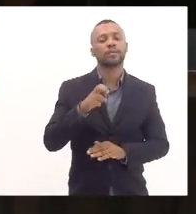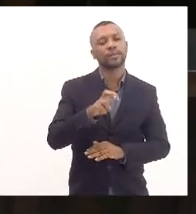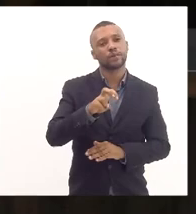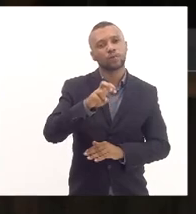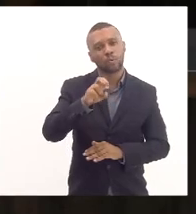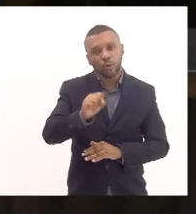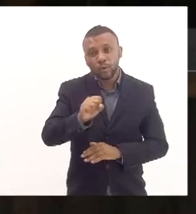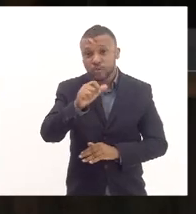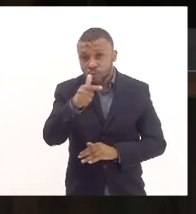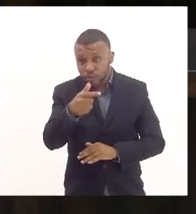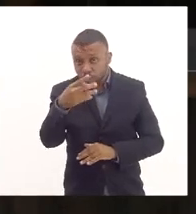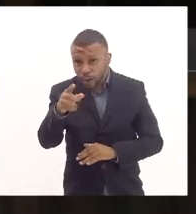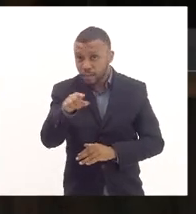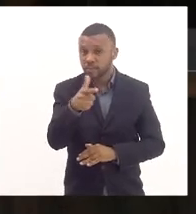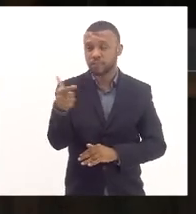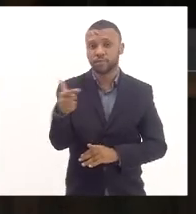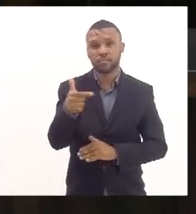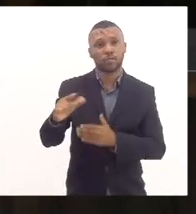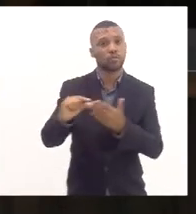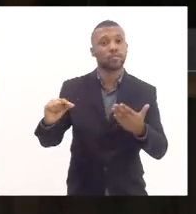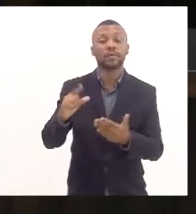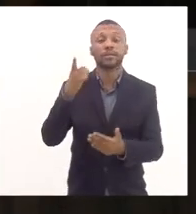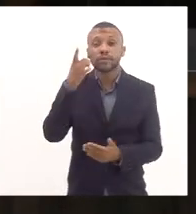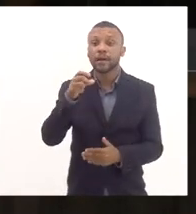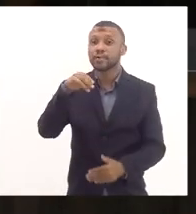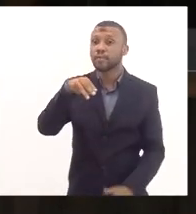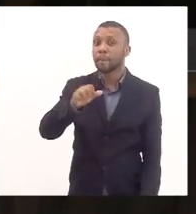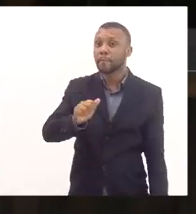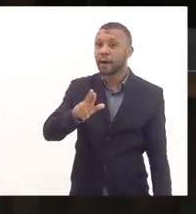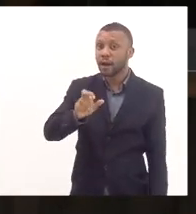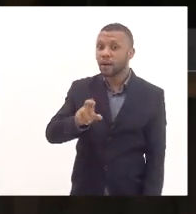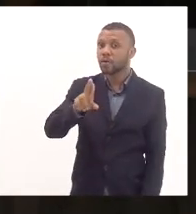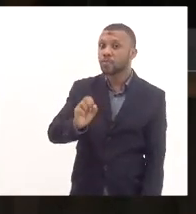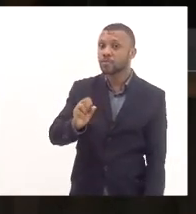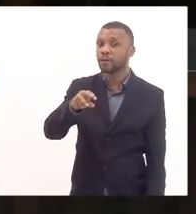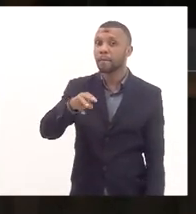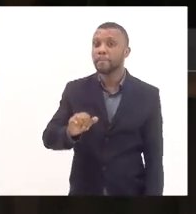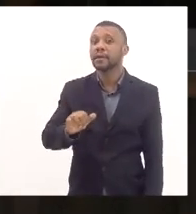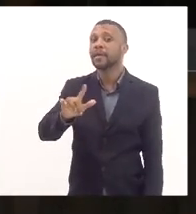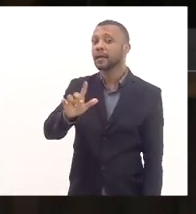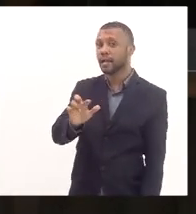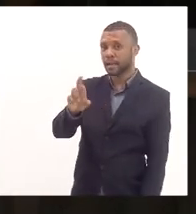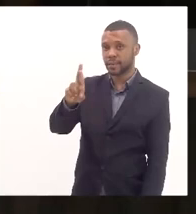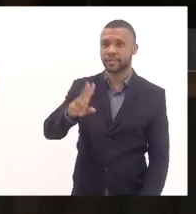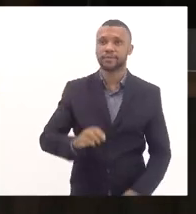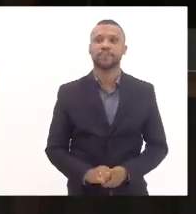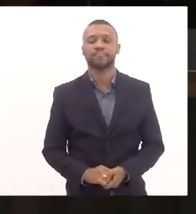5824 de 22 autoria Deputado Marcus Miller o